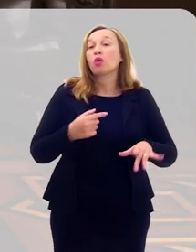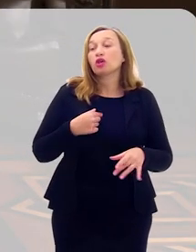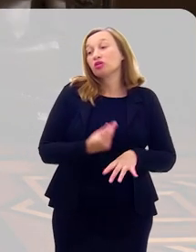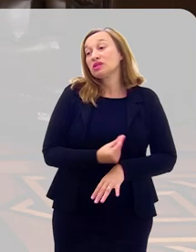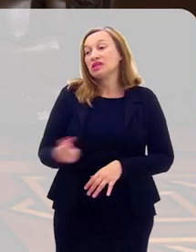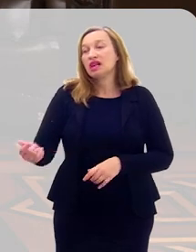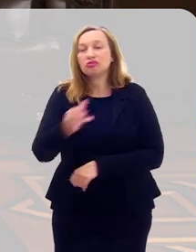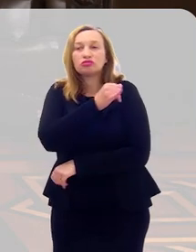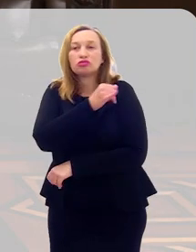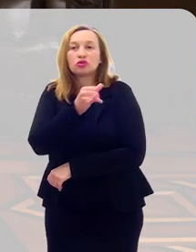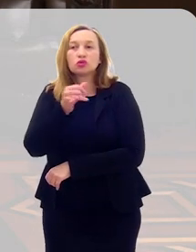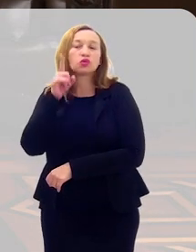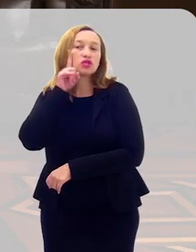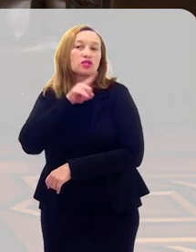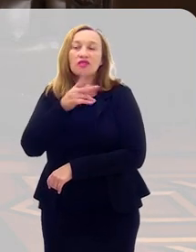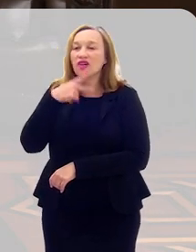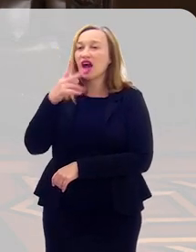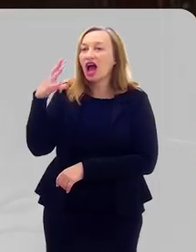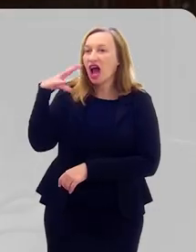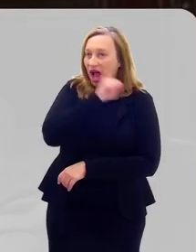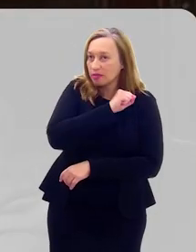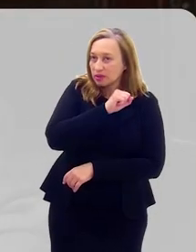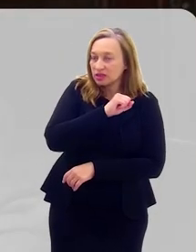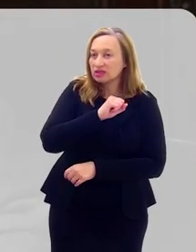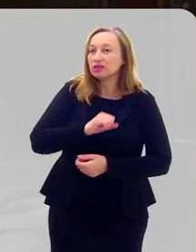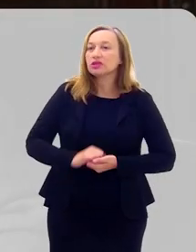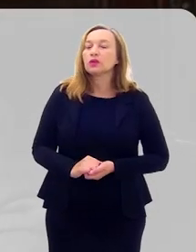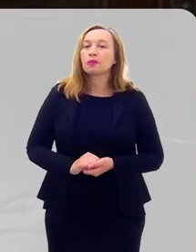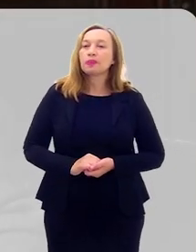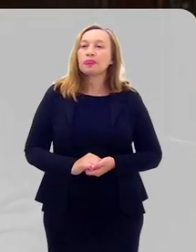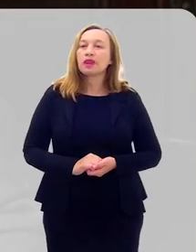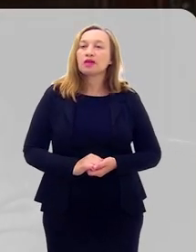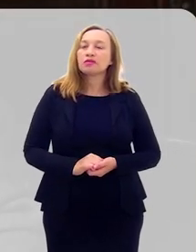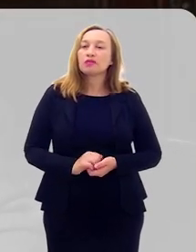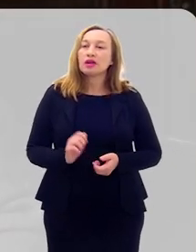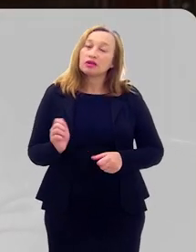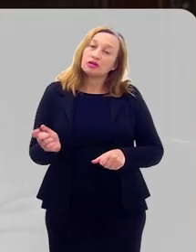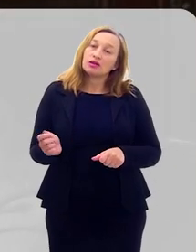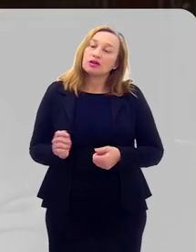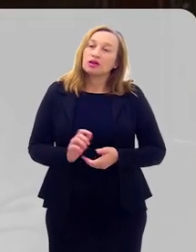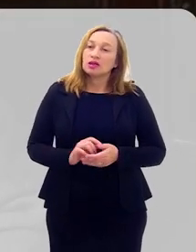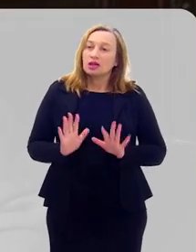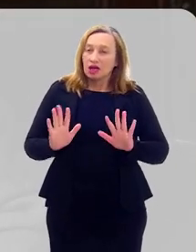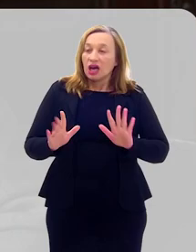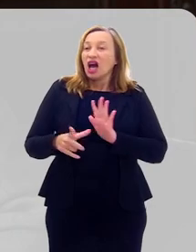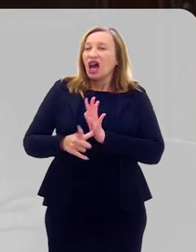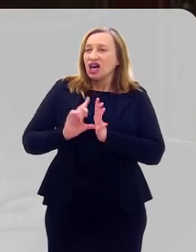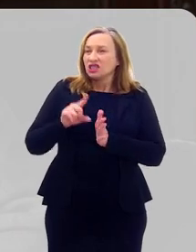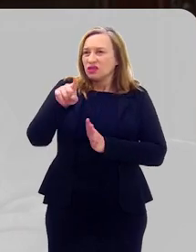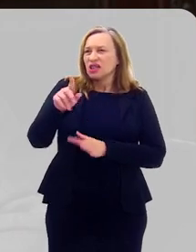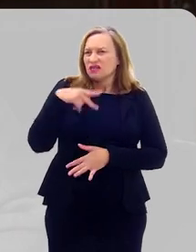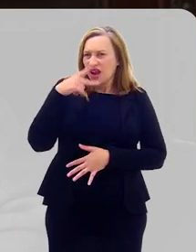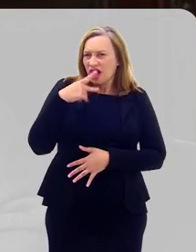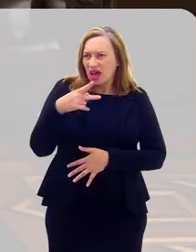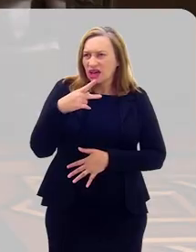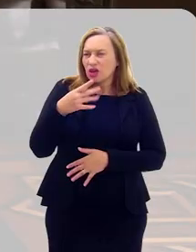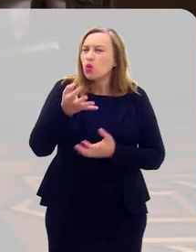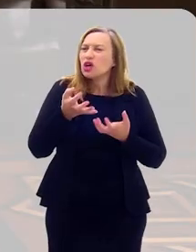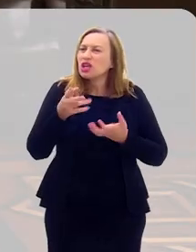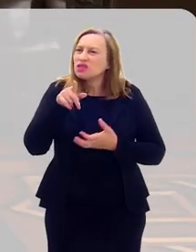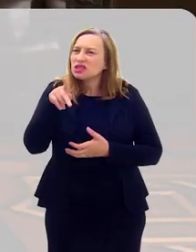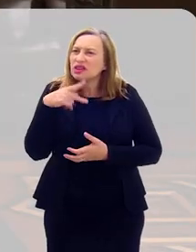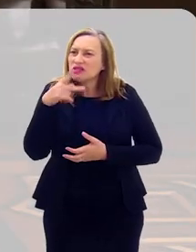E quando eu saí dos Estados Unidos, eu vou contar rápido agora como eu saí, tomei uma posição, para não tomar tempo do programa. Não, antes de você